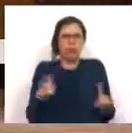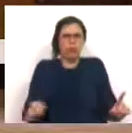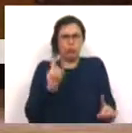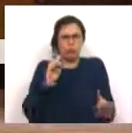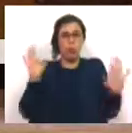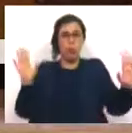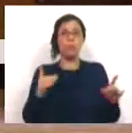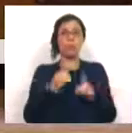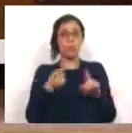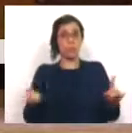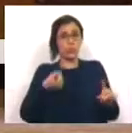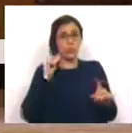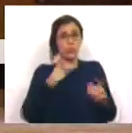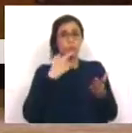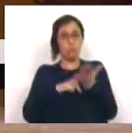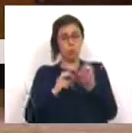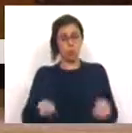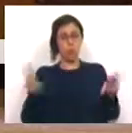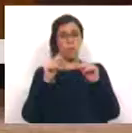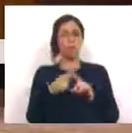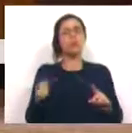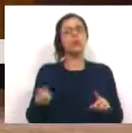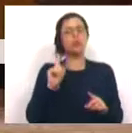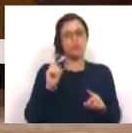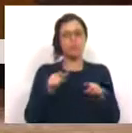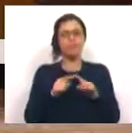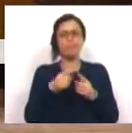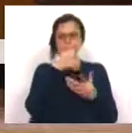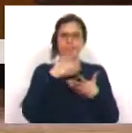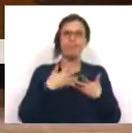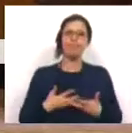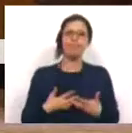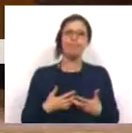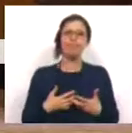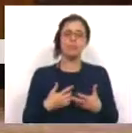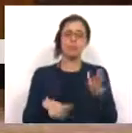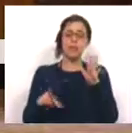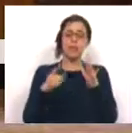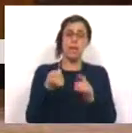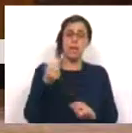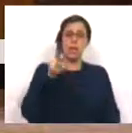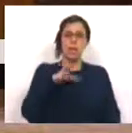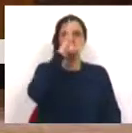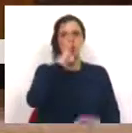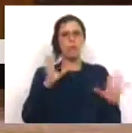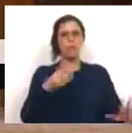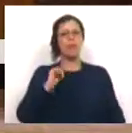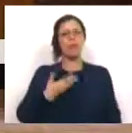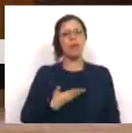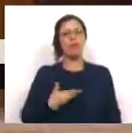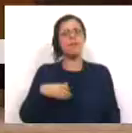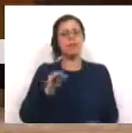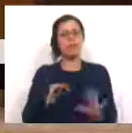E justamente por não ser nenhuma novidade, é que se torna dramático que na legislatura anterior, o PSD